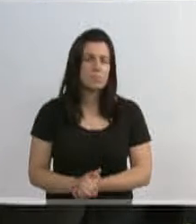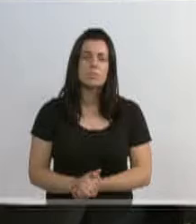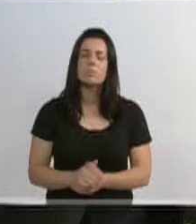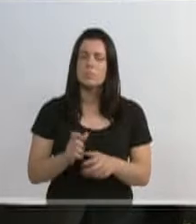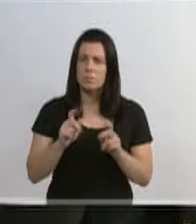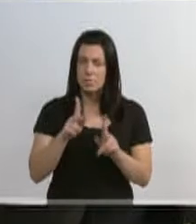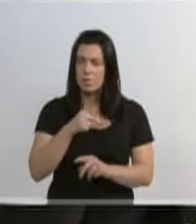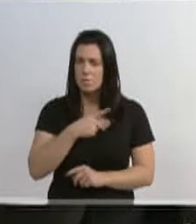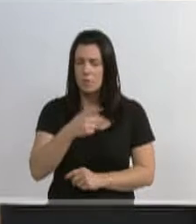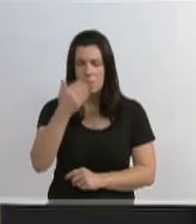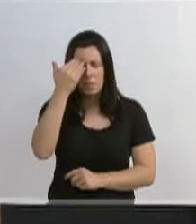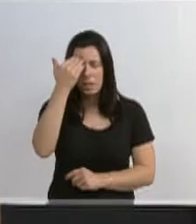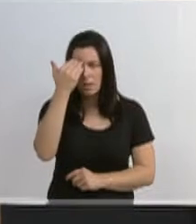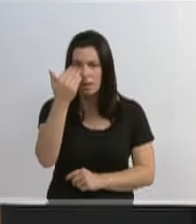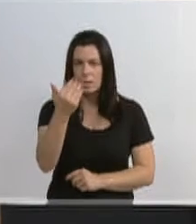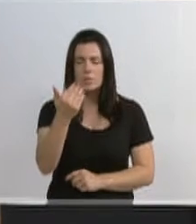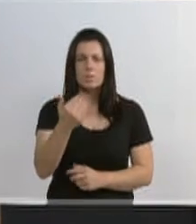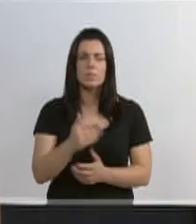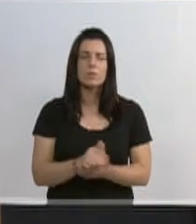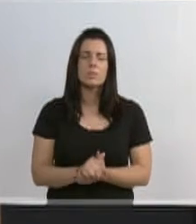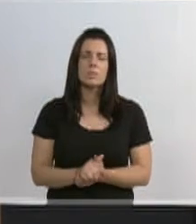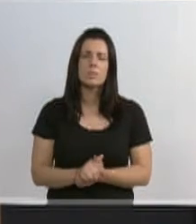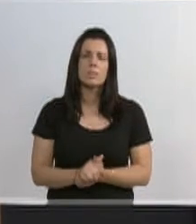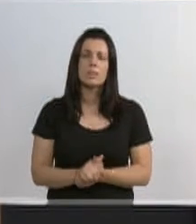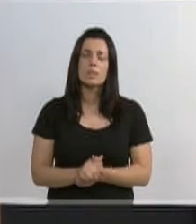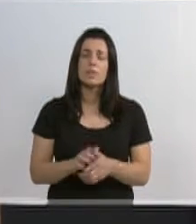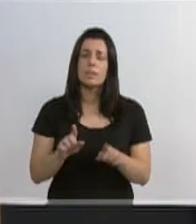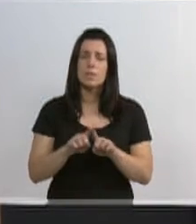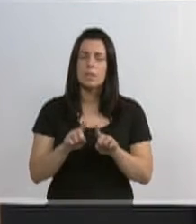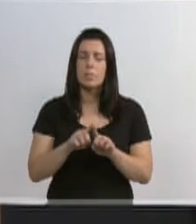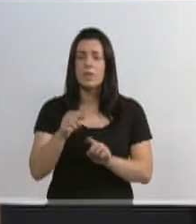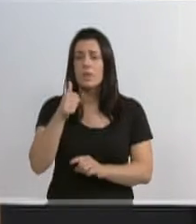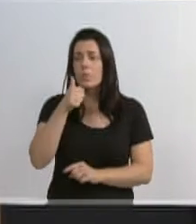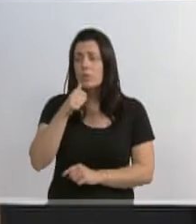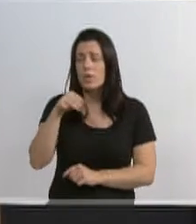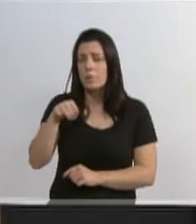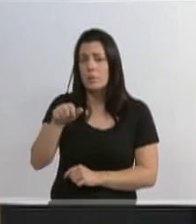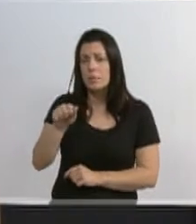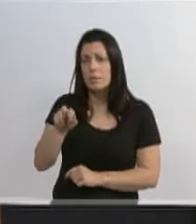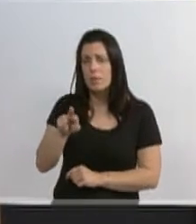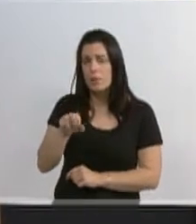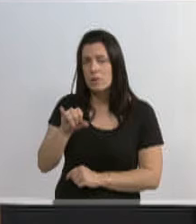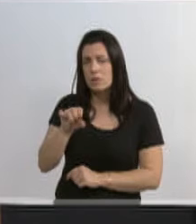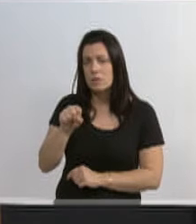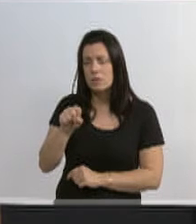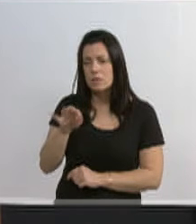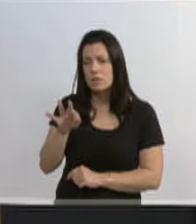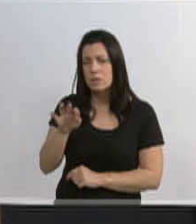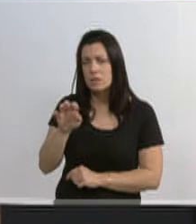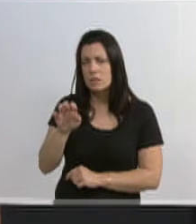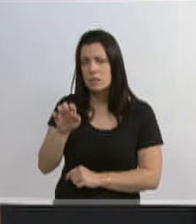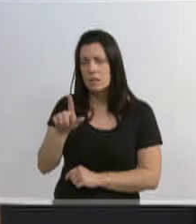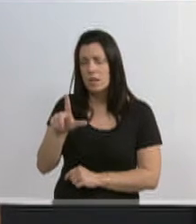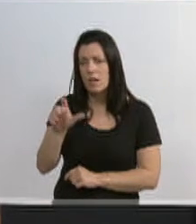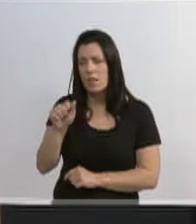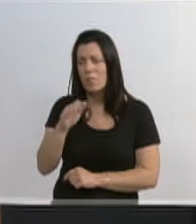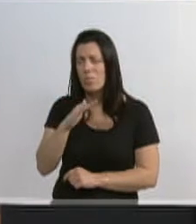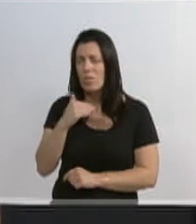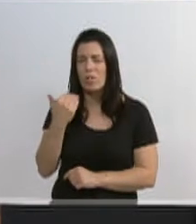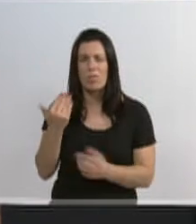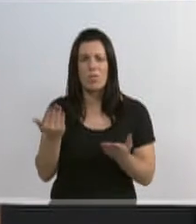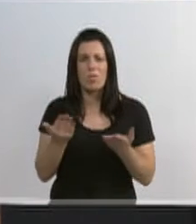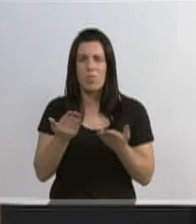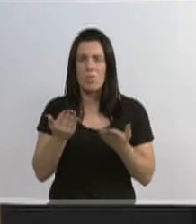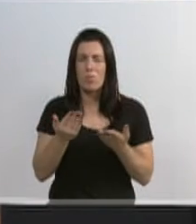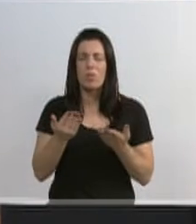Ok, presidente, obrigado. Também pelo recente falecimento da senhora Maristela, do bairro da Velha, que veio a óbito hoje.